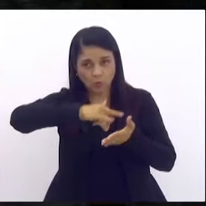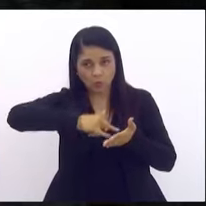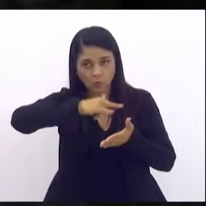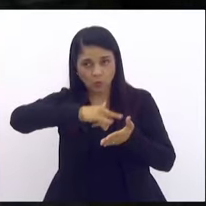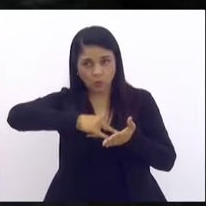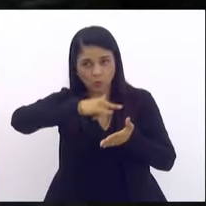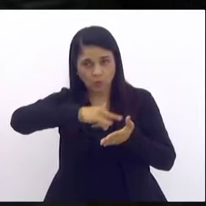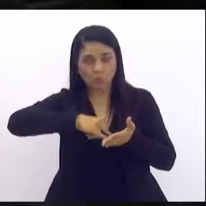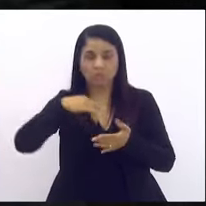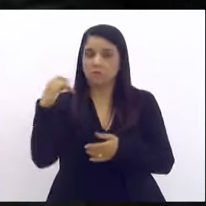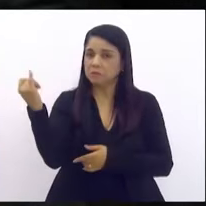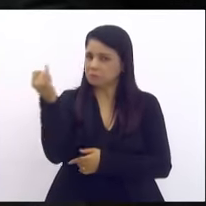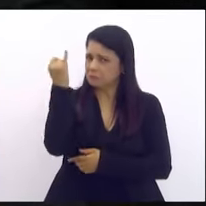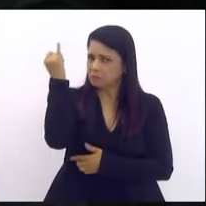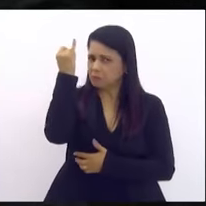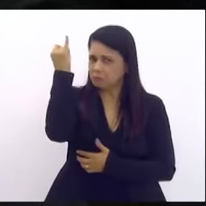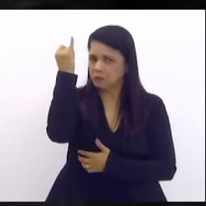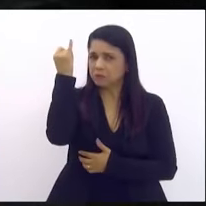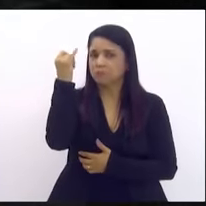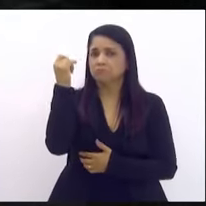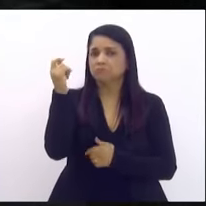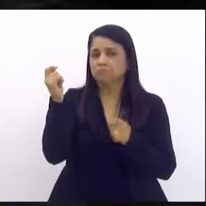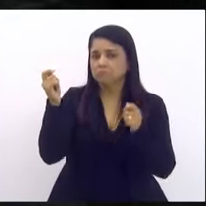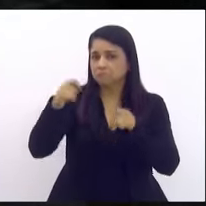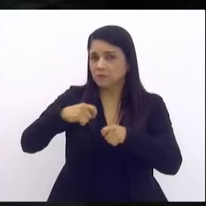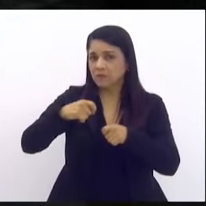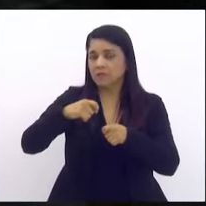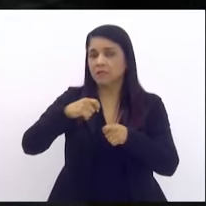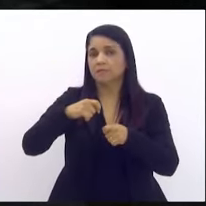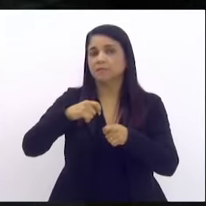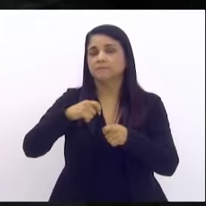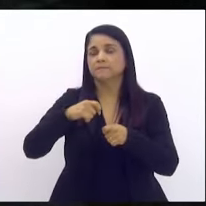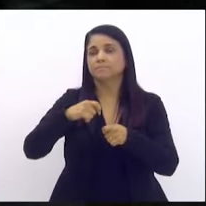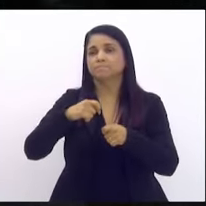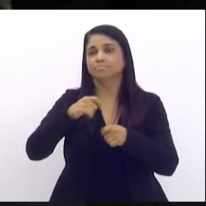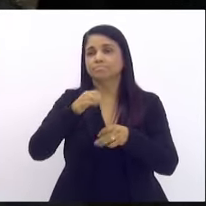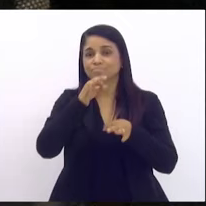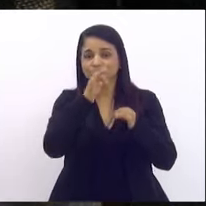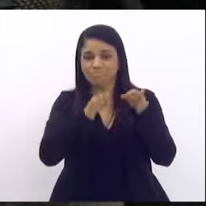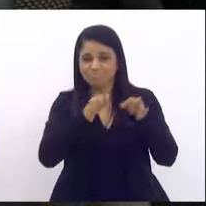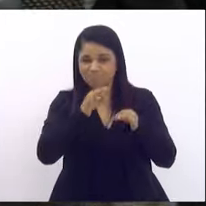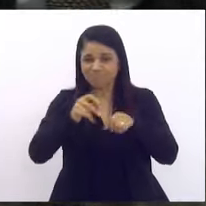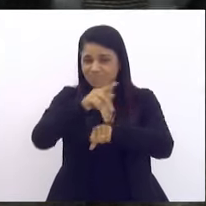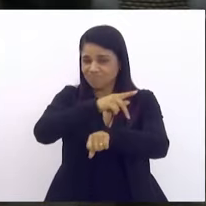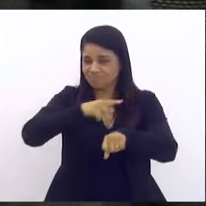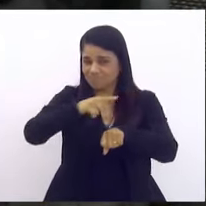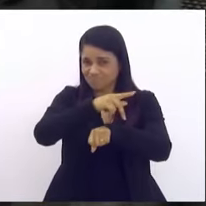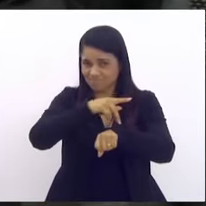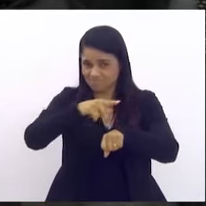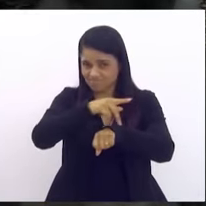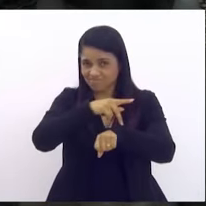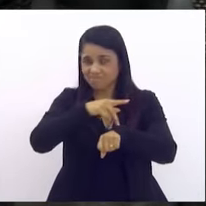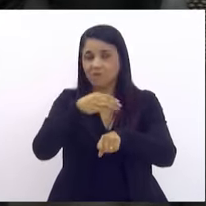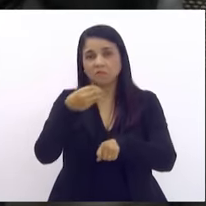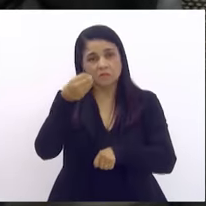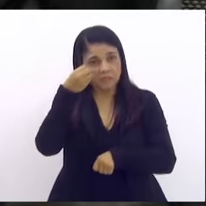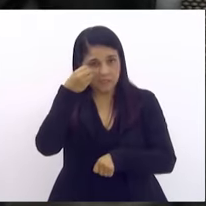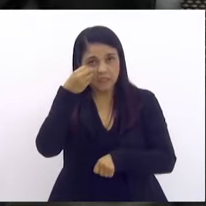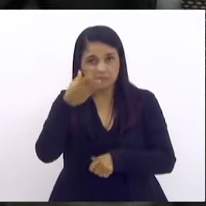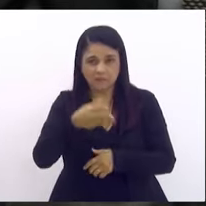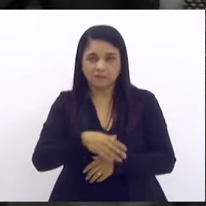monta dessa importância ele tem que ter a tradução juramentada não tem jeito el lei internacional mas tudo bem Vamos tentar